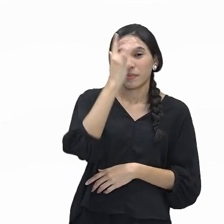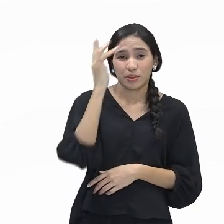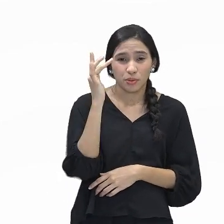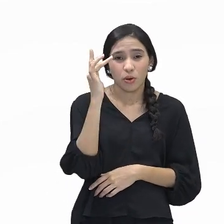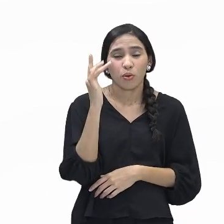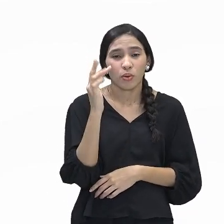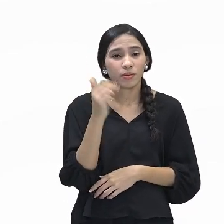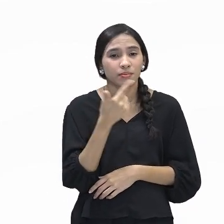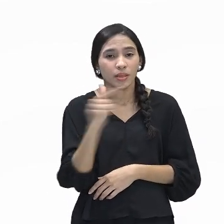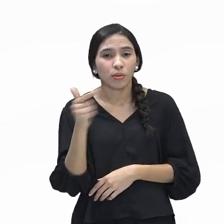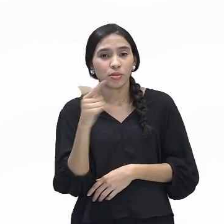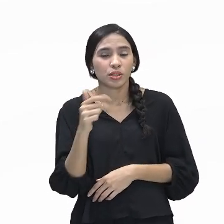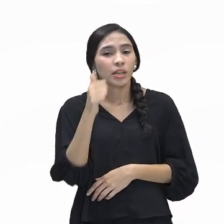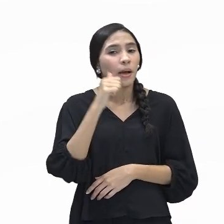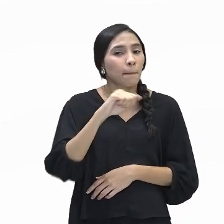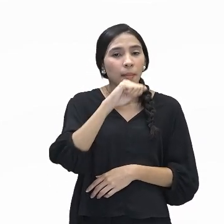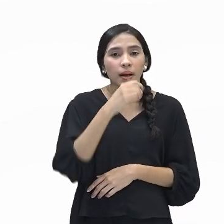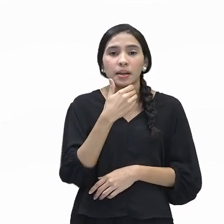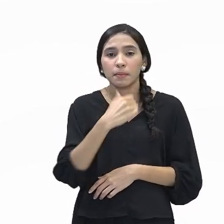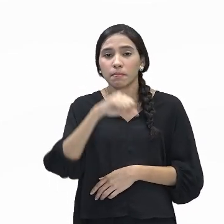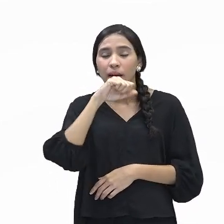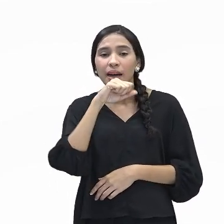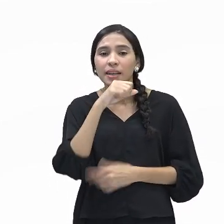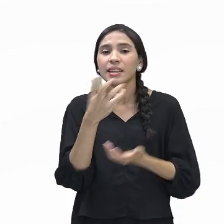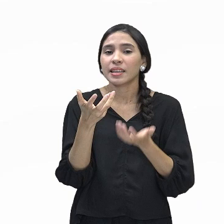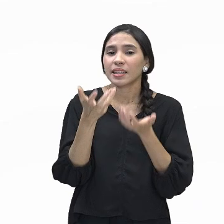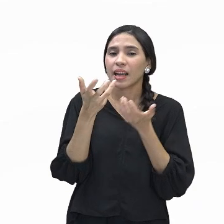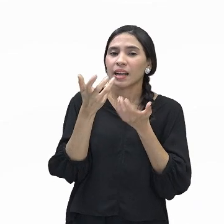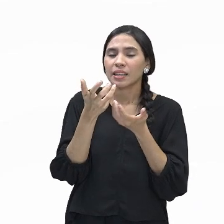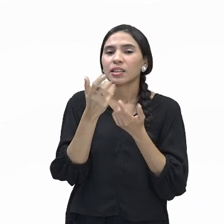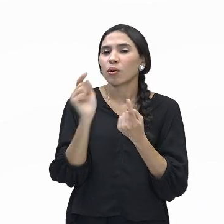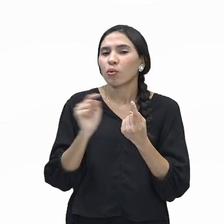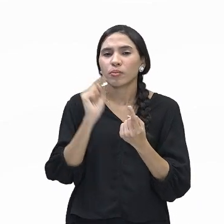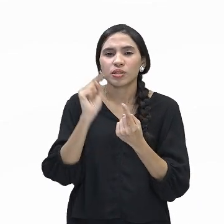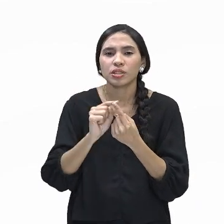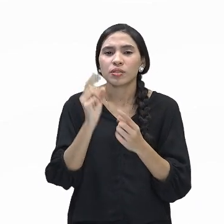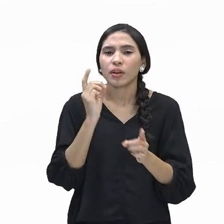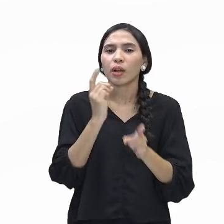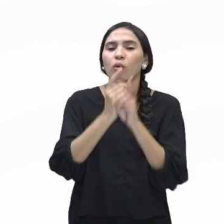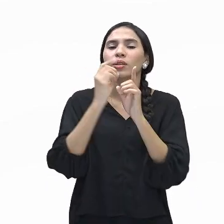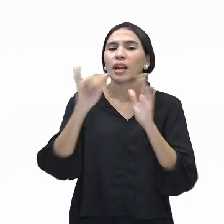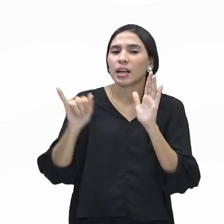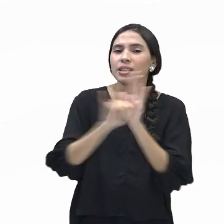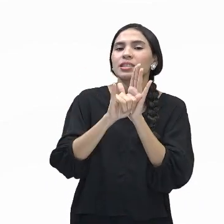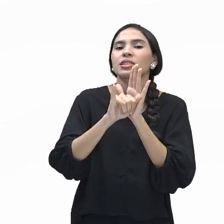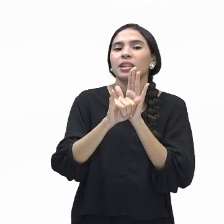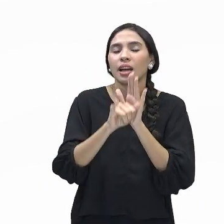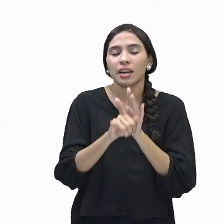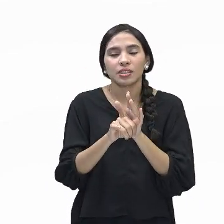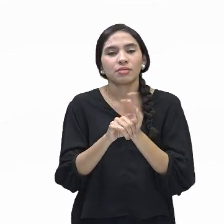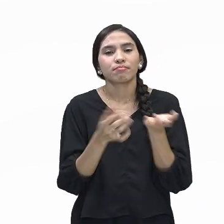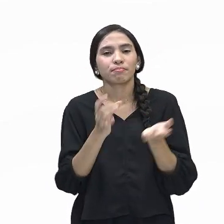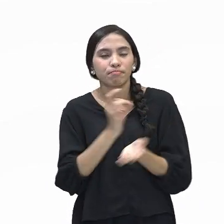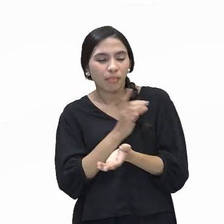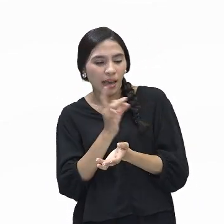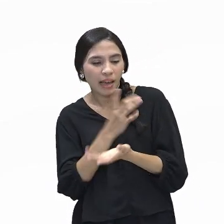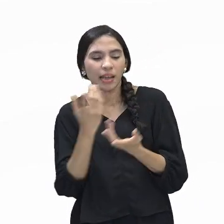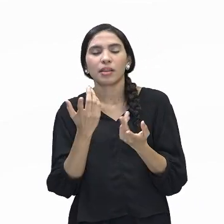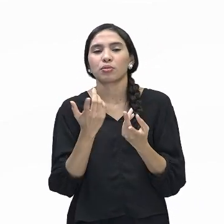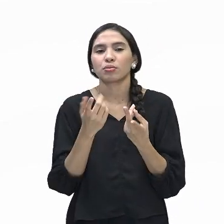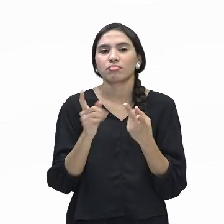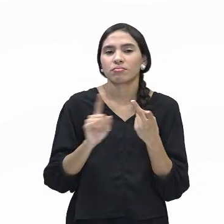Vocês percebem que a Joana lá falava sobre os medos dela, assim como Macabeia também tinha os seus medos, enfrentando ali, ainda mais porque ela era